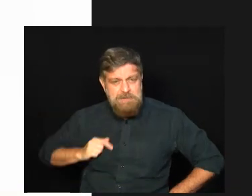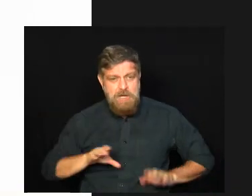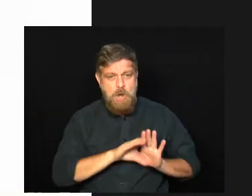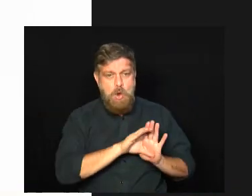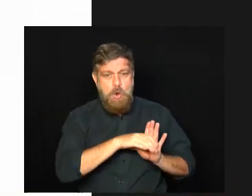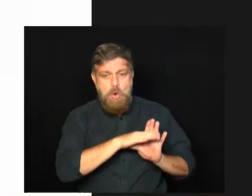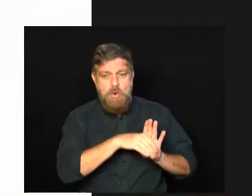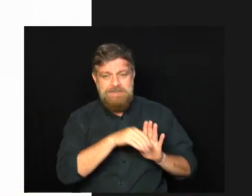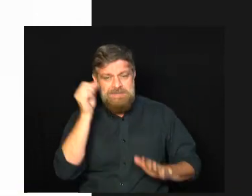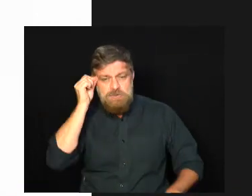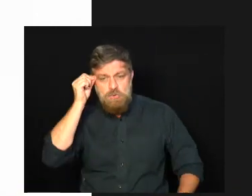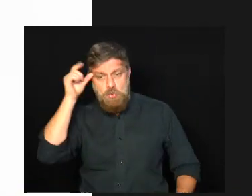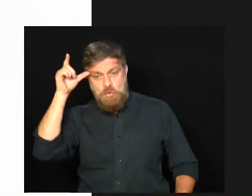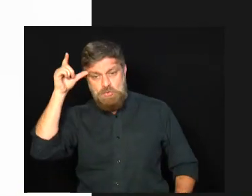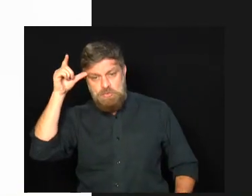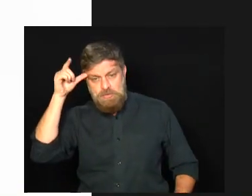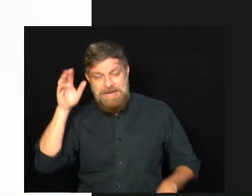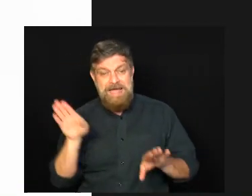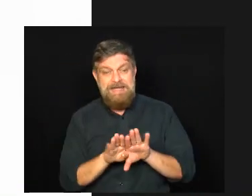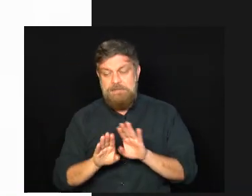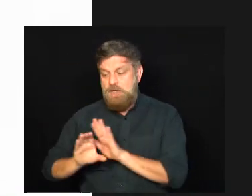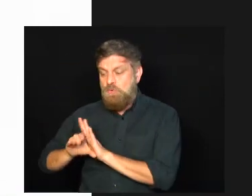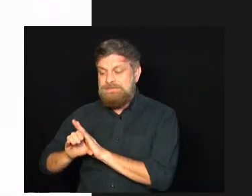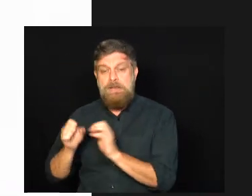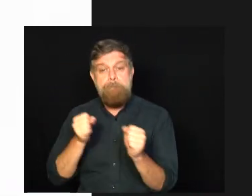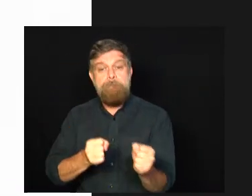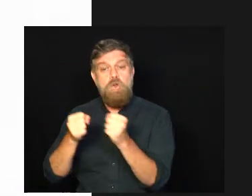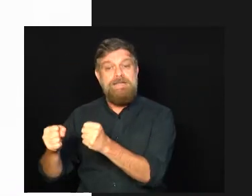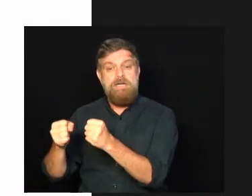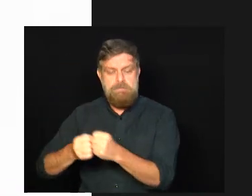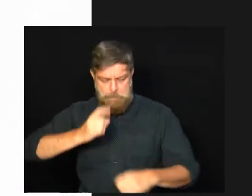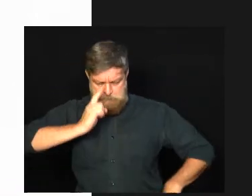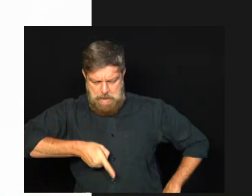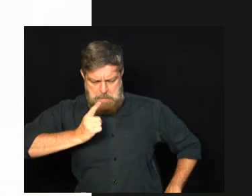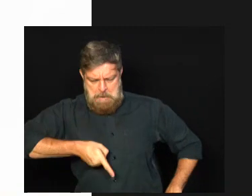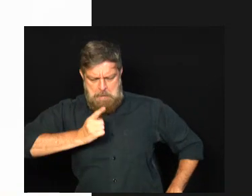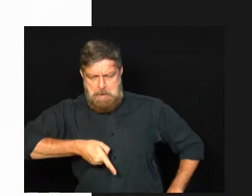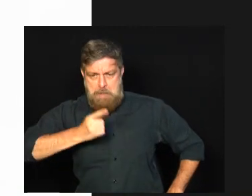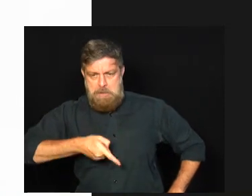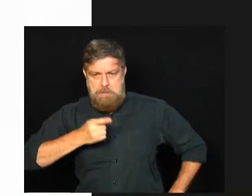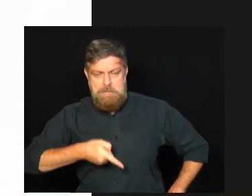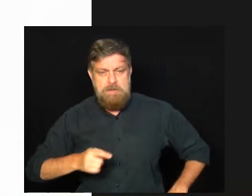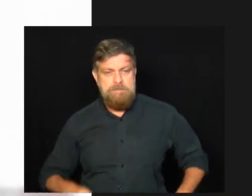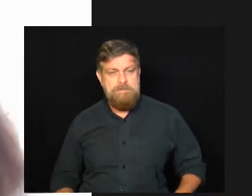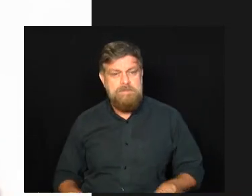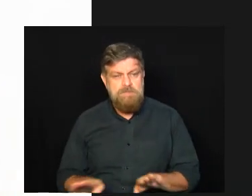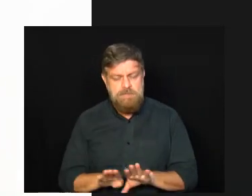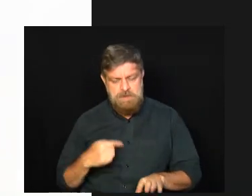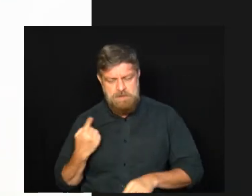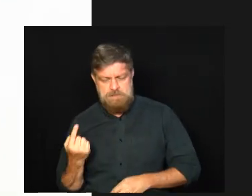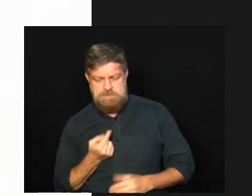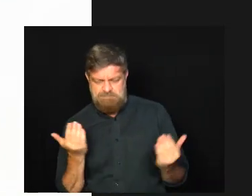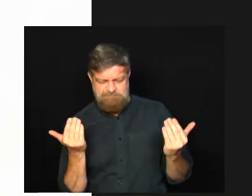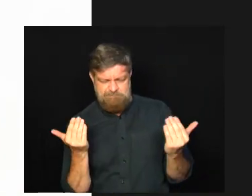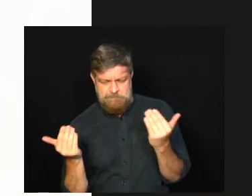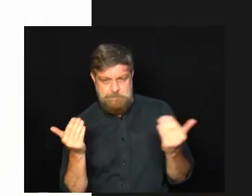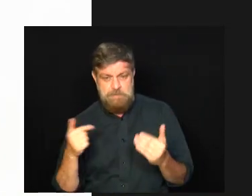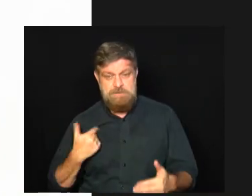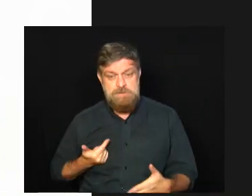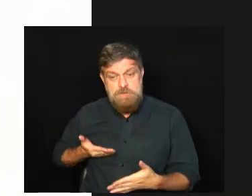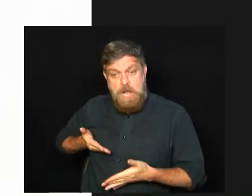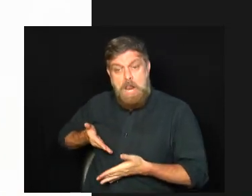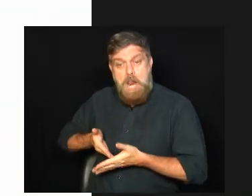de cultura e o poder, né? Muitas vezes, quando a gente limita